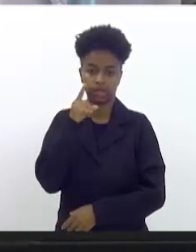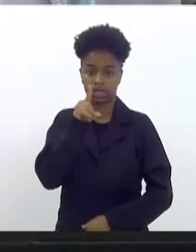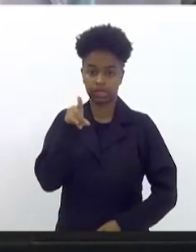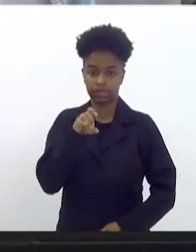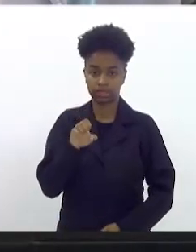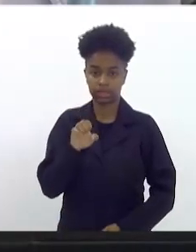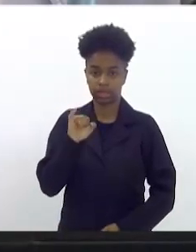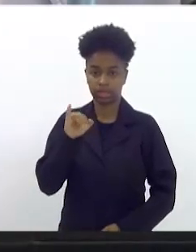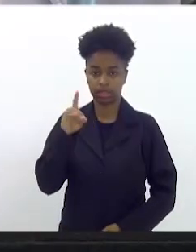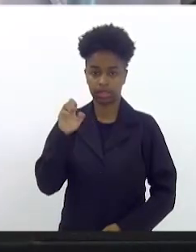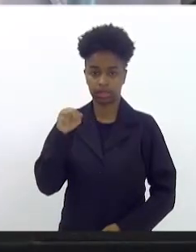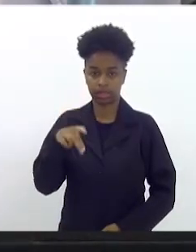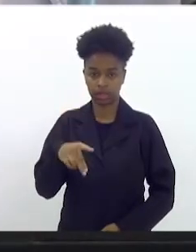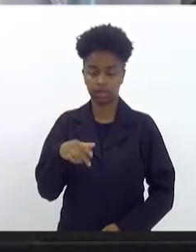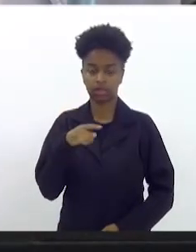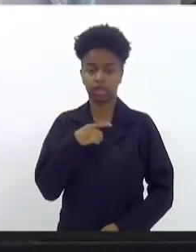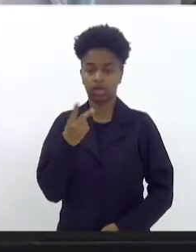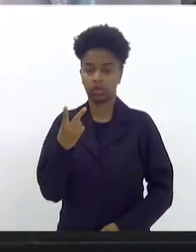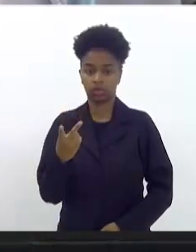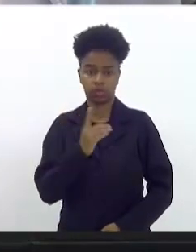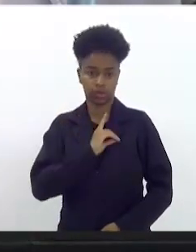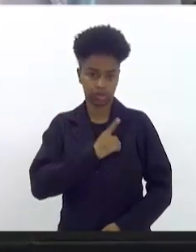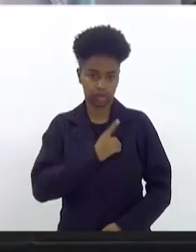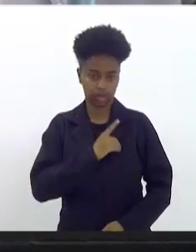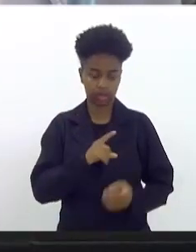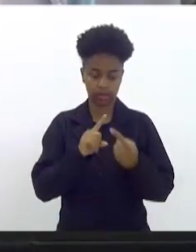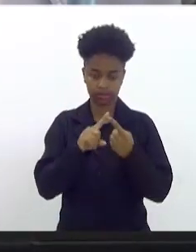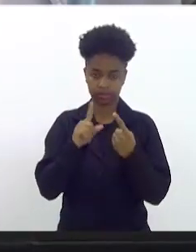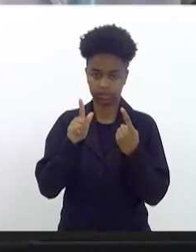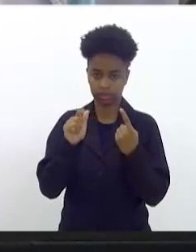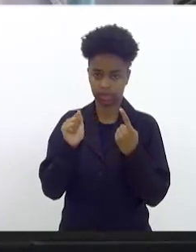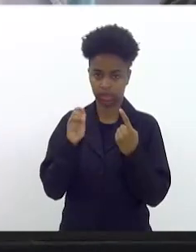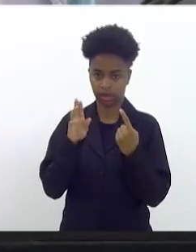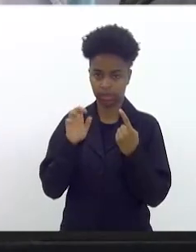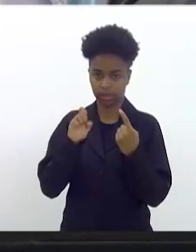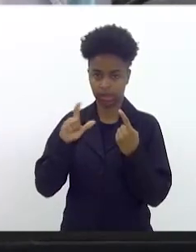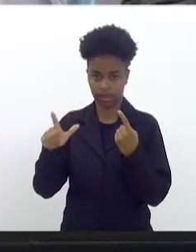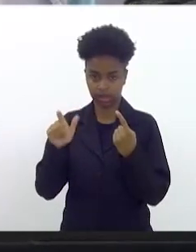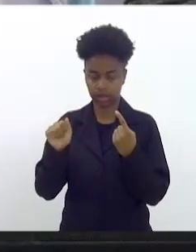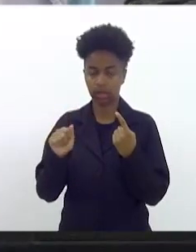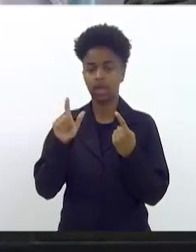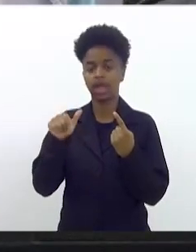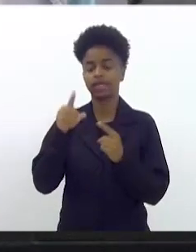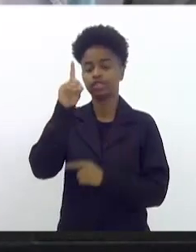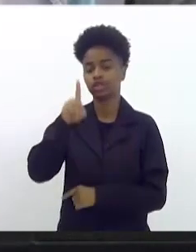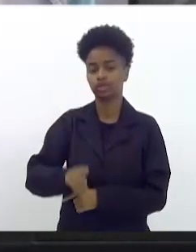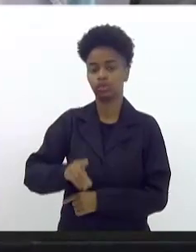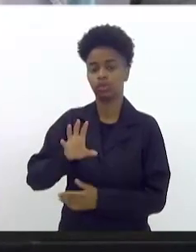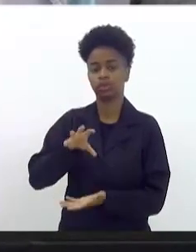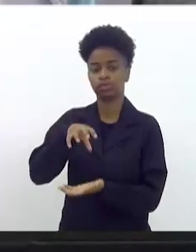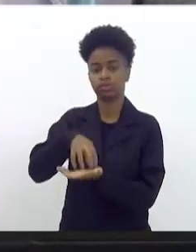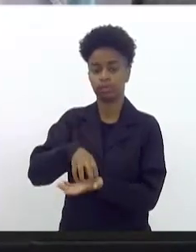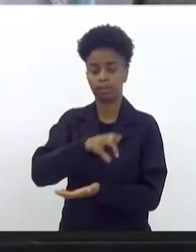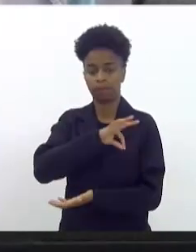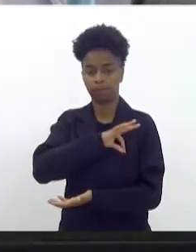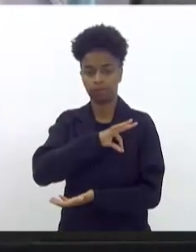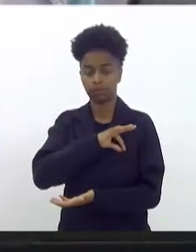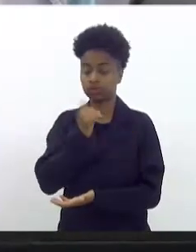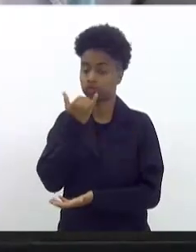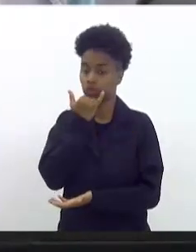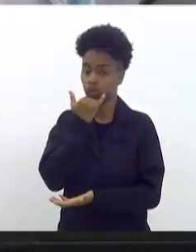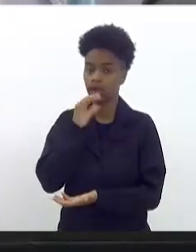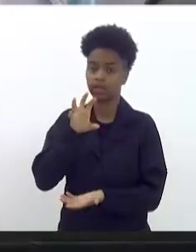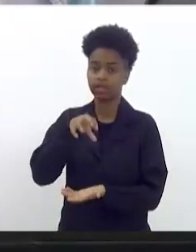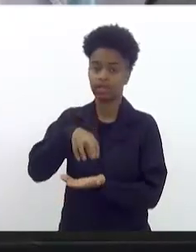Zeidan, de 2 delegadas, da doutora Gabriela, que é a diretora do Departamento de Polícia Departamento